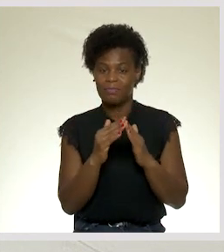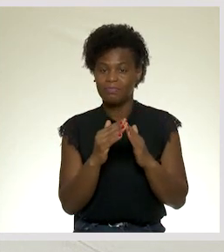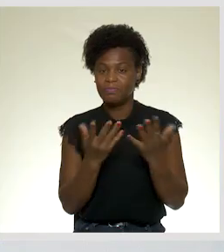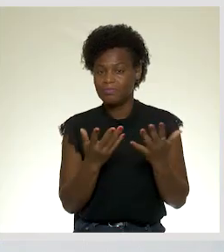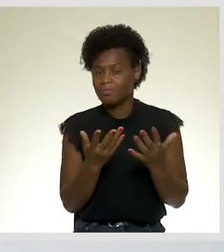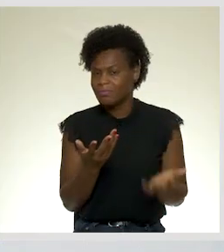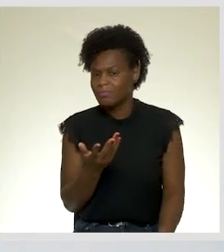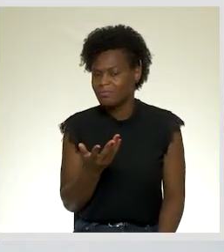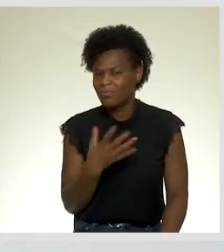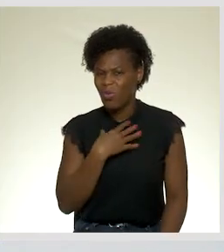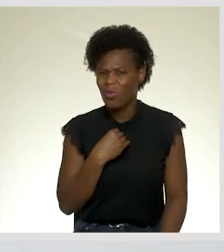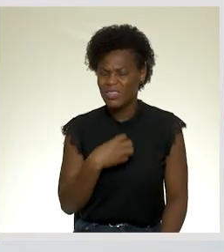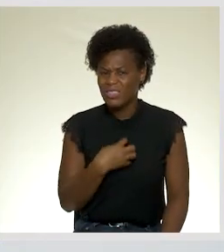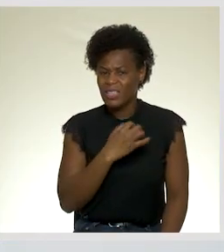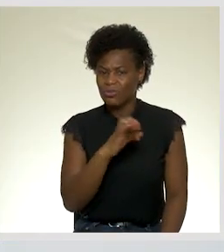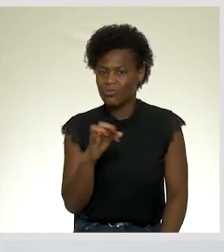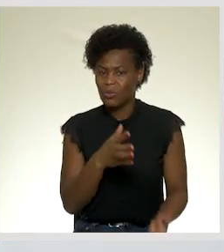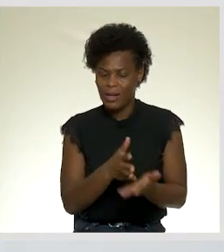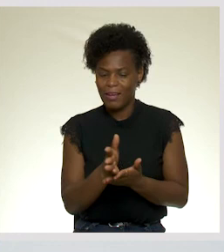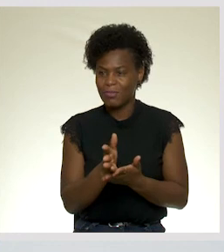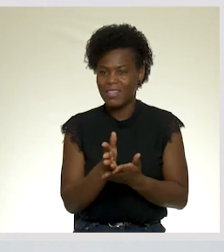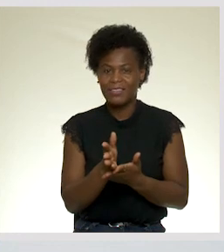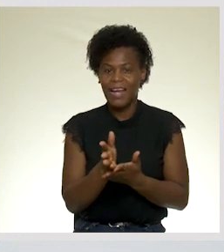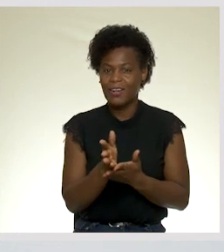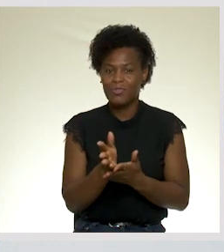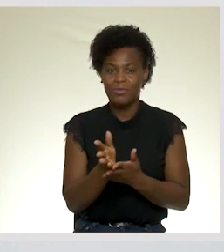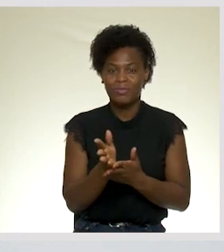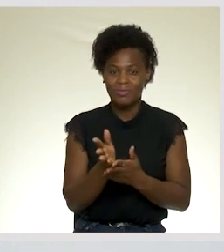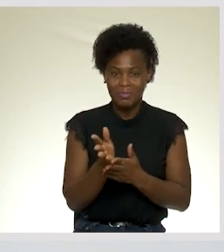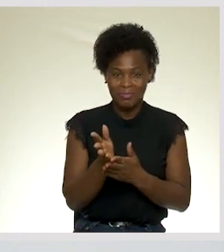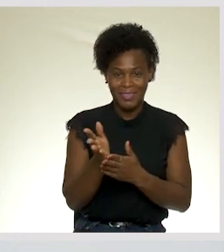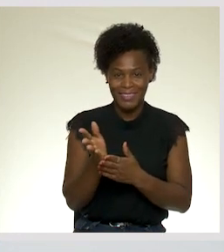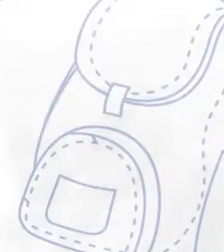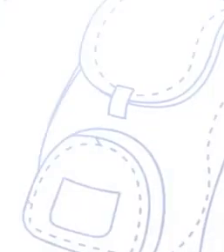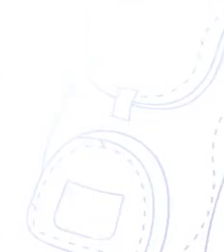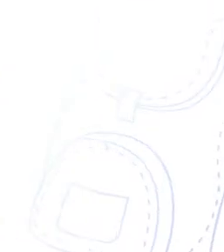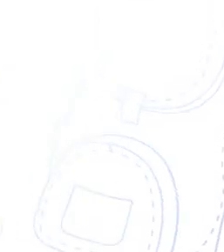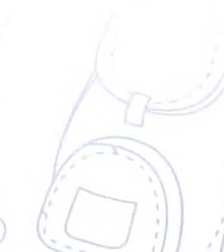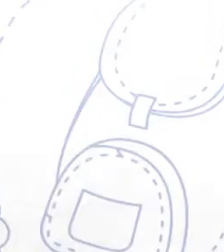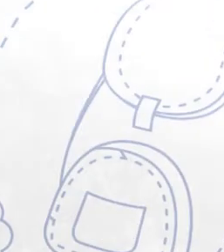Casa. Gostaria de desejar-vos continuação de um ótimo dia. Até a próxima aula.